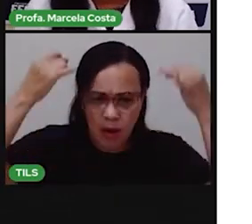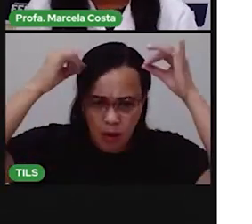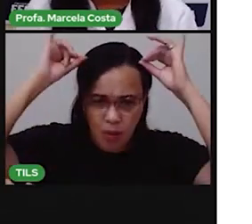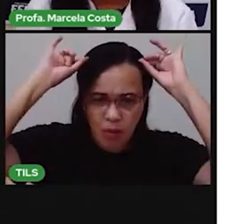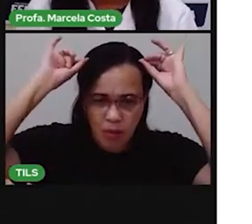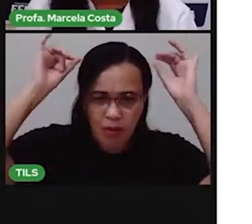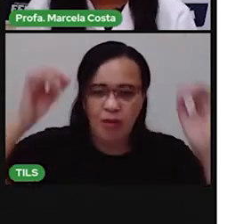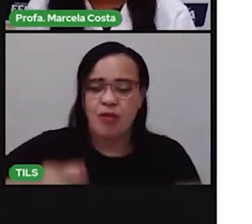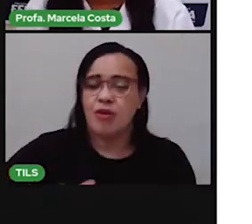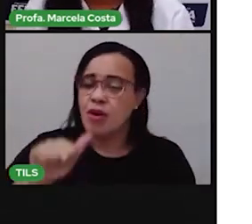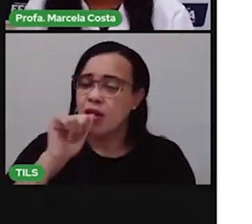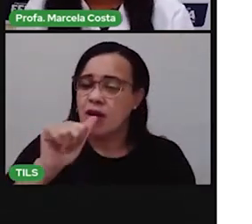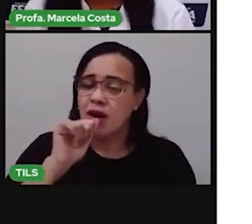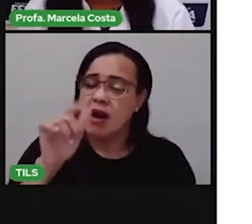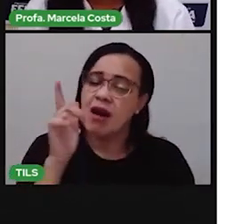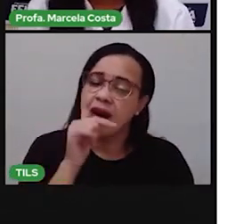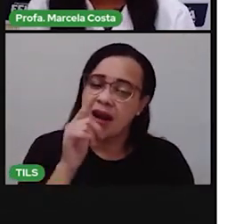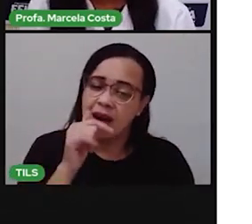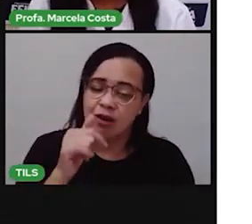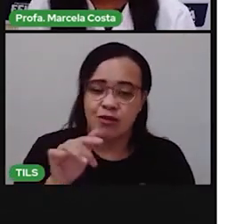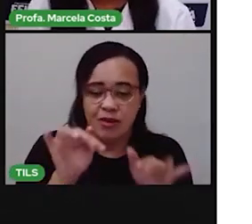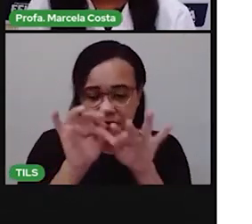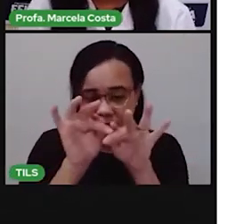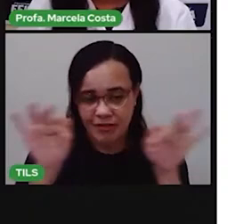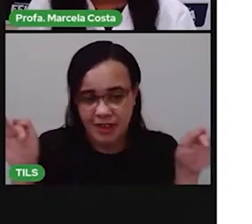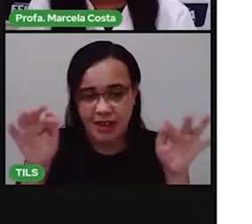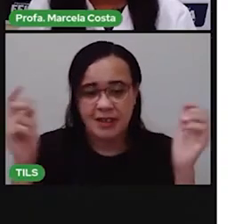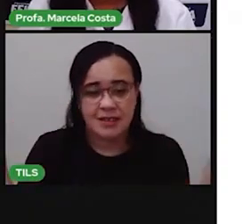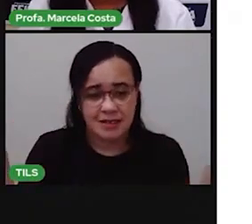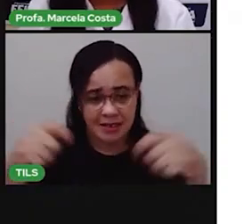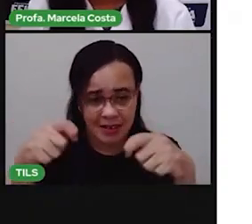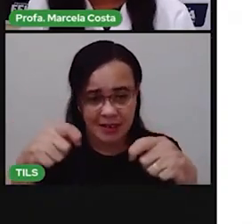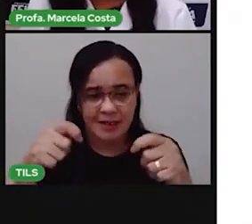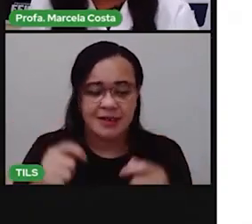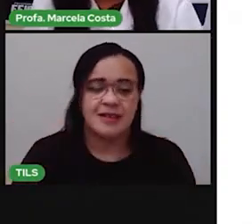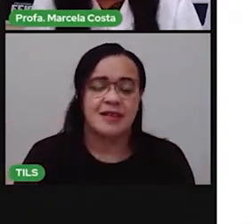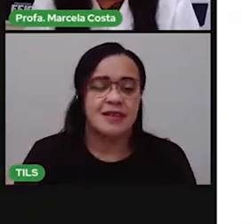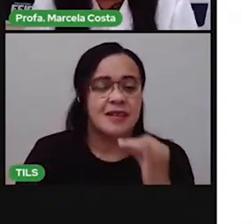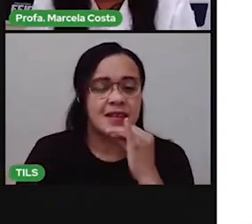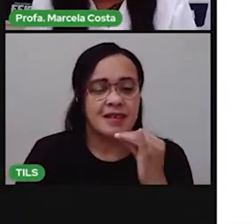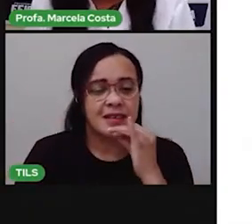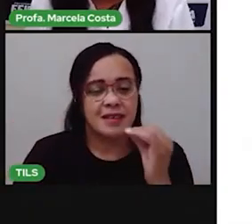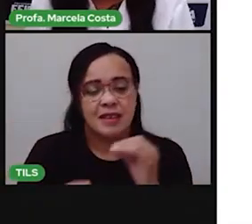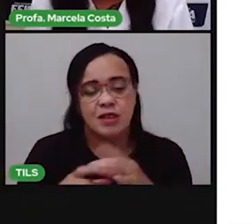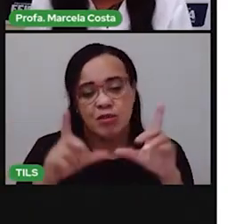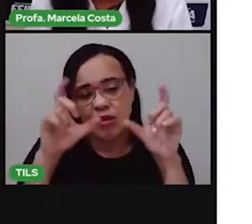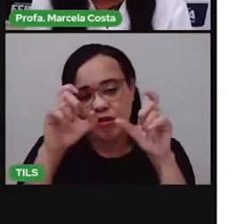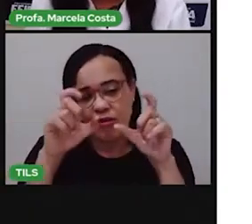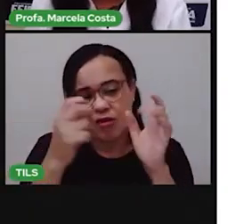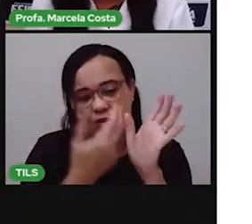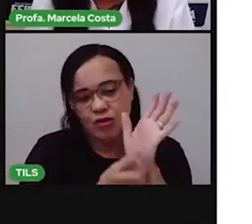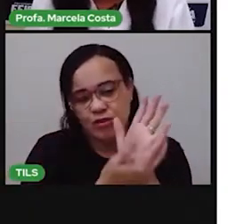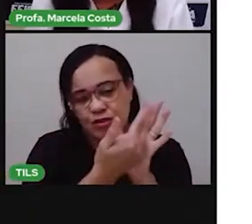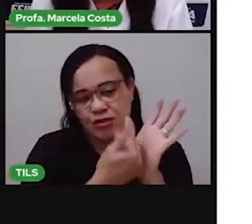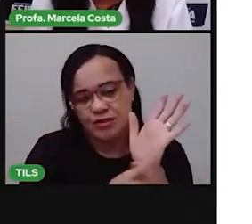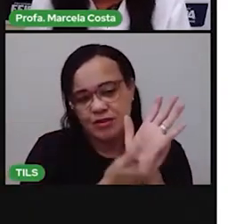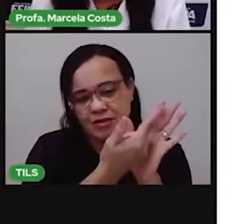Pois bem, a gente pode formar uma frase com isso. Agora, essa outra imagem, qual é o nome dela?